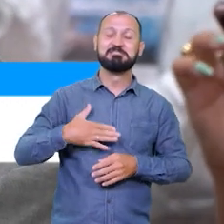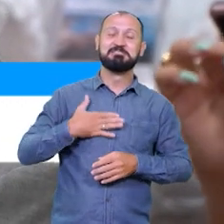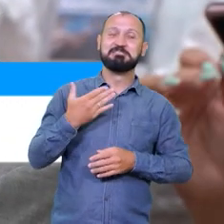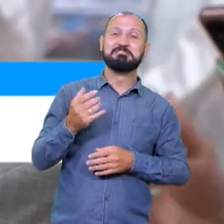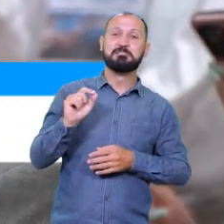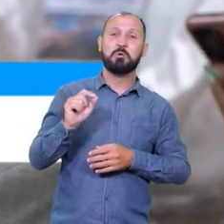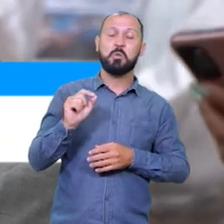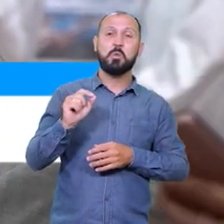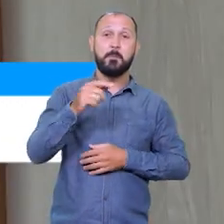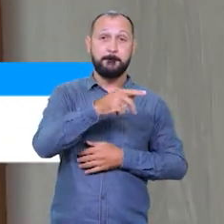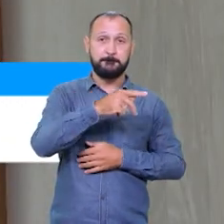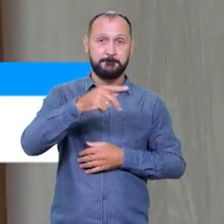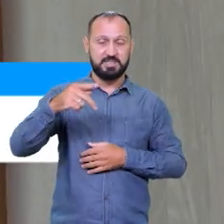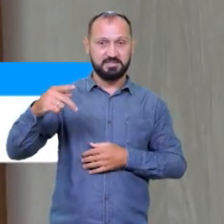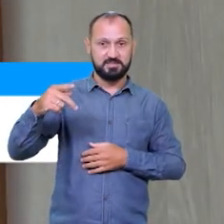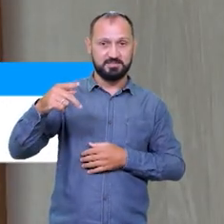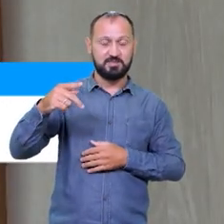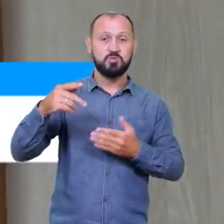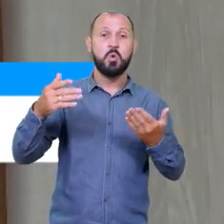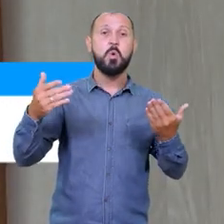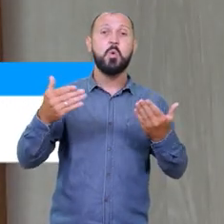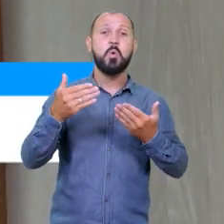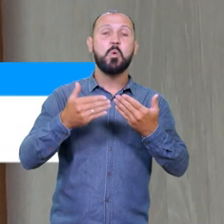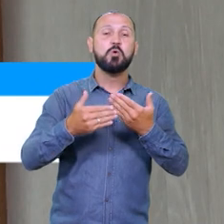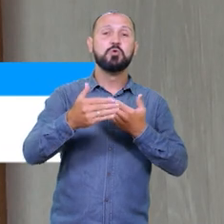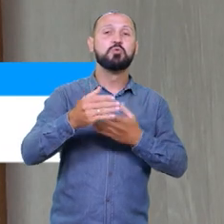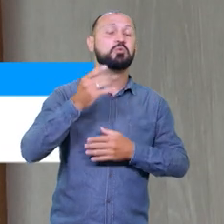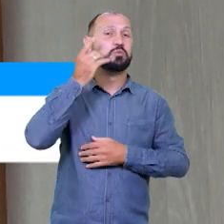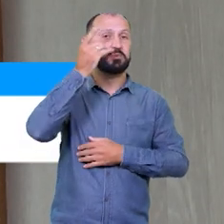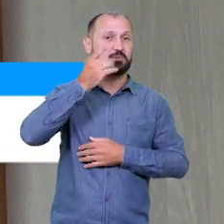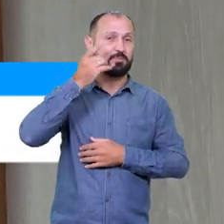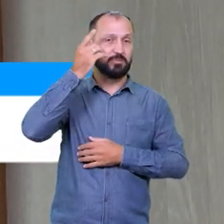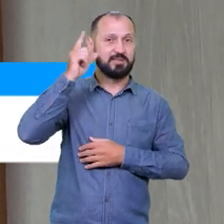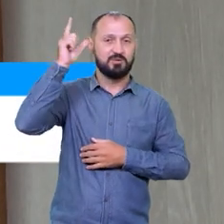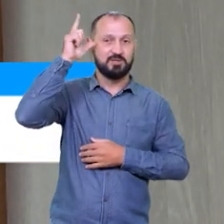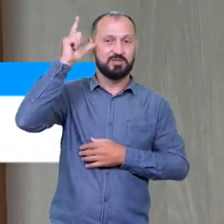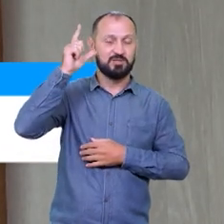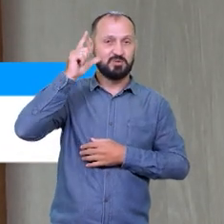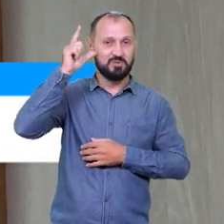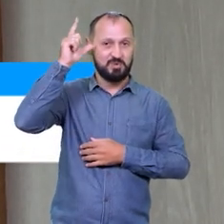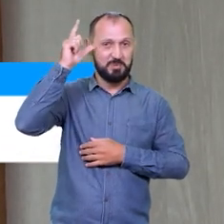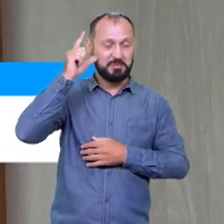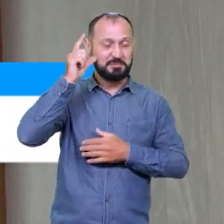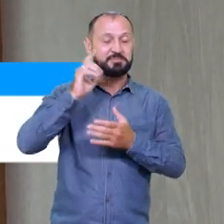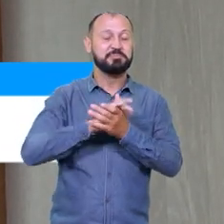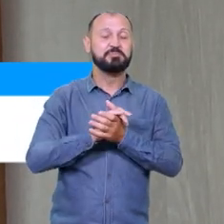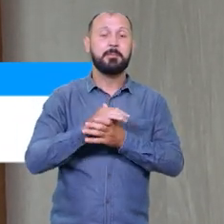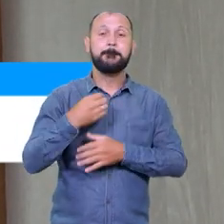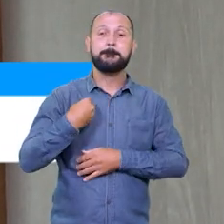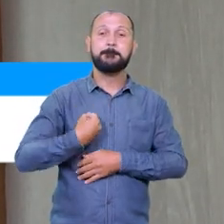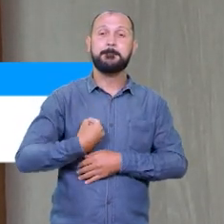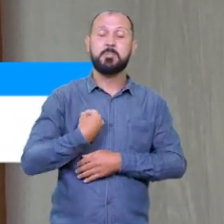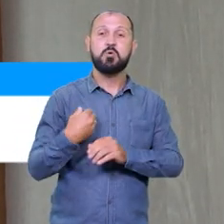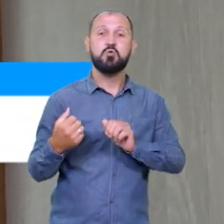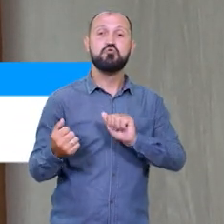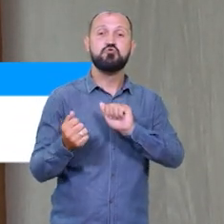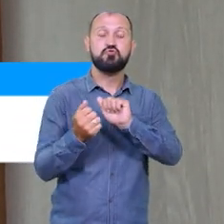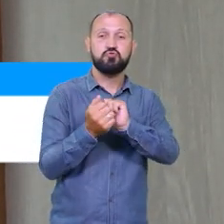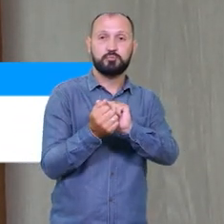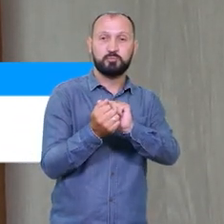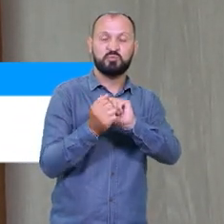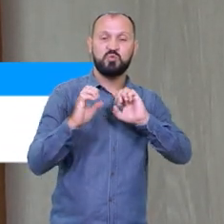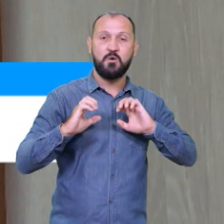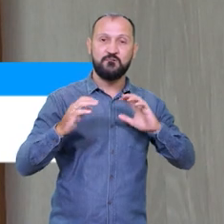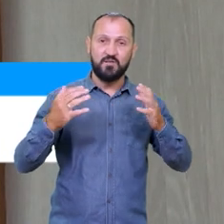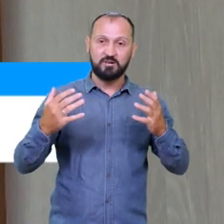que nós tivemos o presidente da unale hoje o nosso Deputado Lídio Lopes ele esteve presente